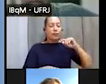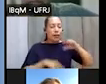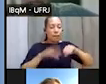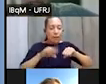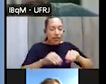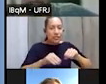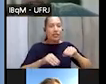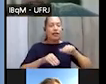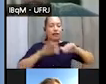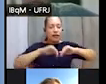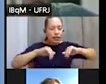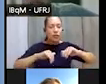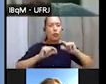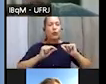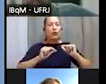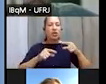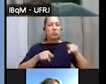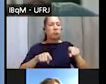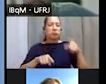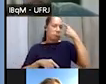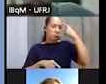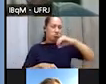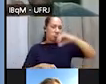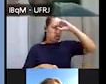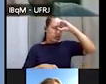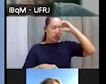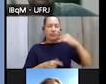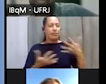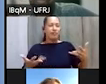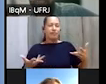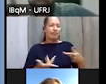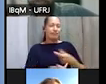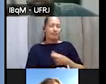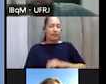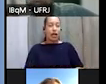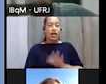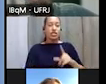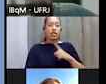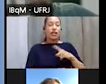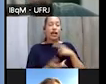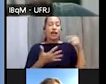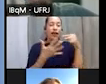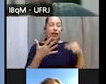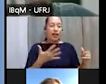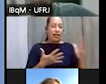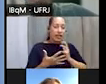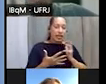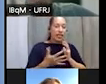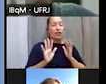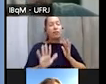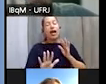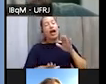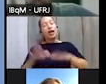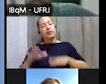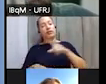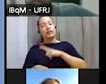dúvida. E aí há muita riqueza. Só que, ao mesmo tempo que a gente tem muita riqueza, a gente tem muita riqueza ali, às vezes,